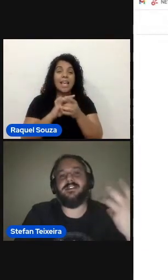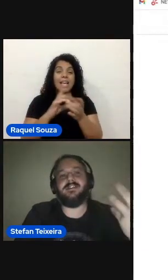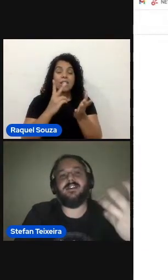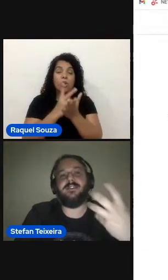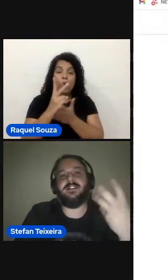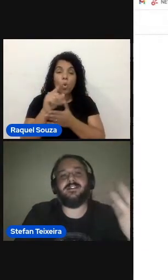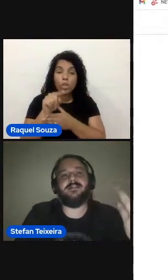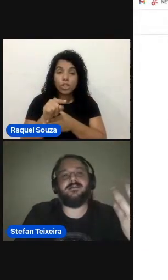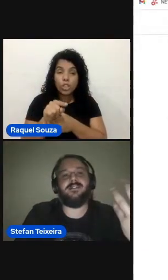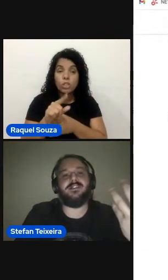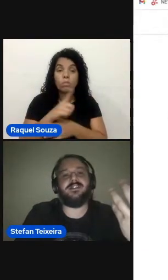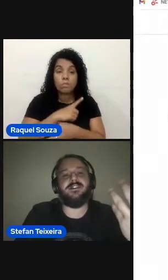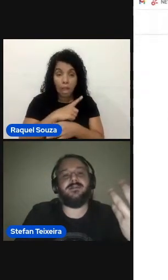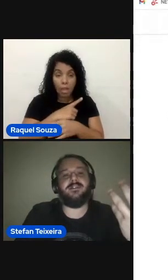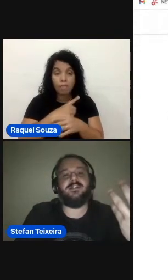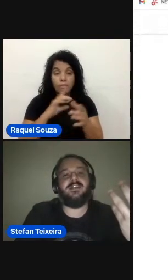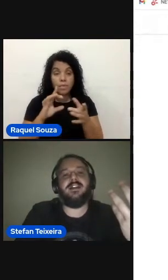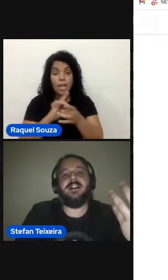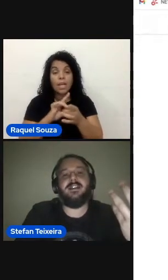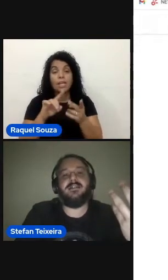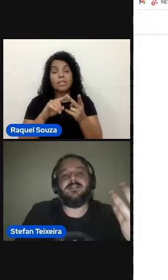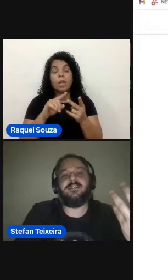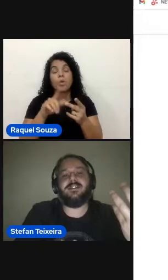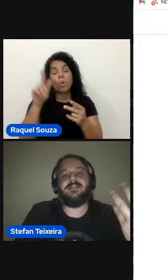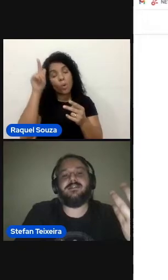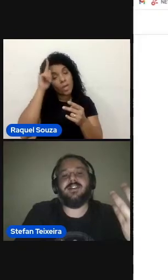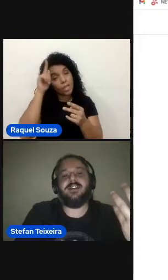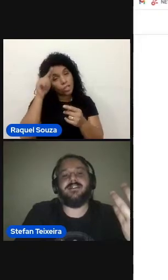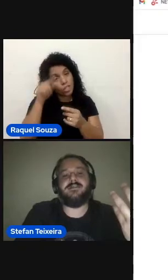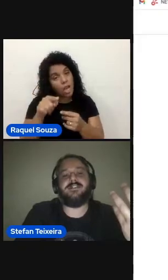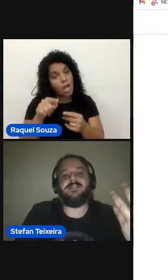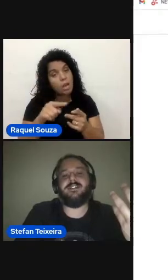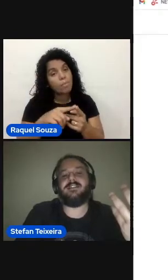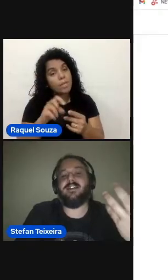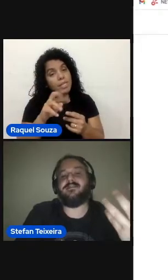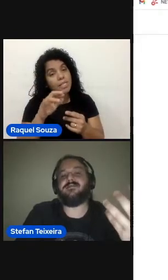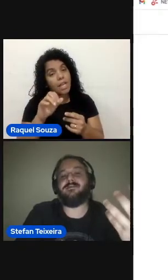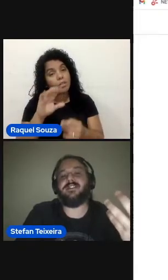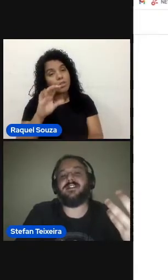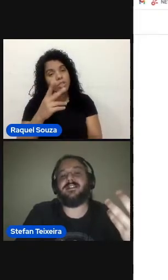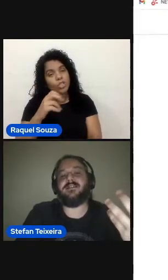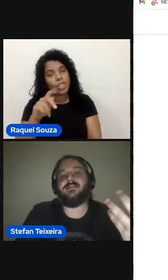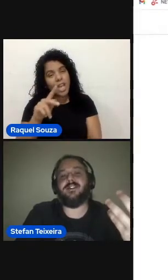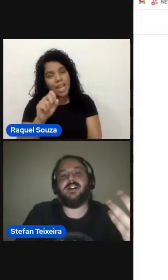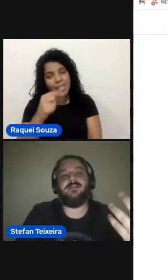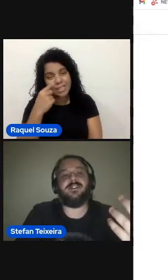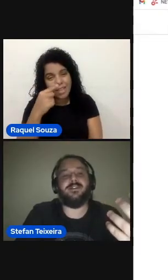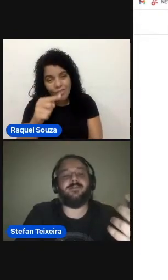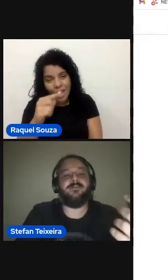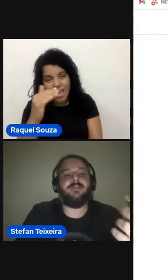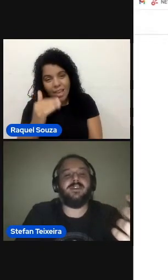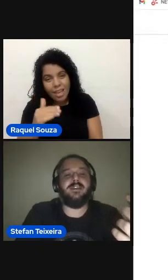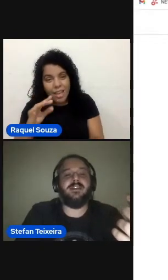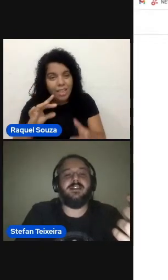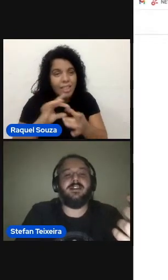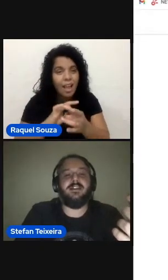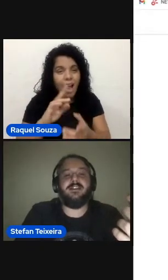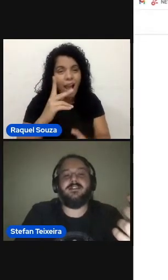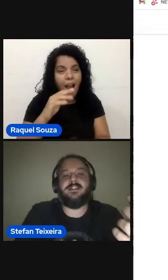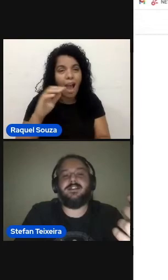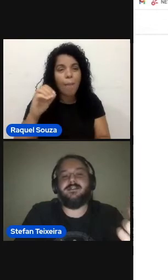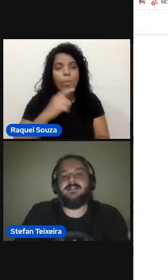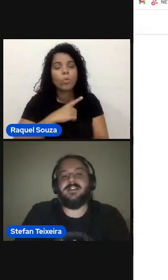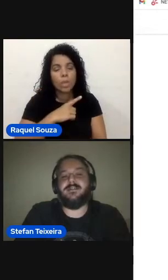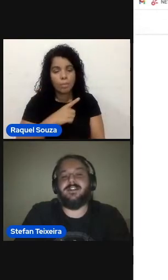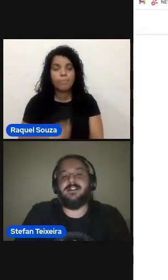aqui tem uma integração com o GitHub. Aqui nos status checks, você vê que tem uma integração com o Rapo aqui. Então